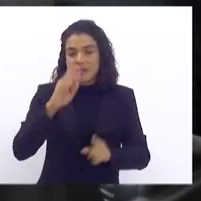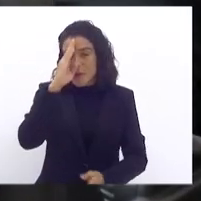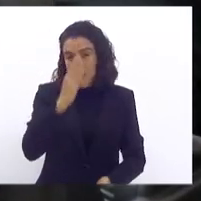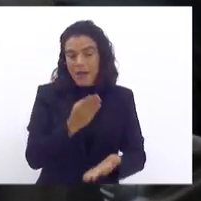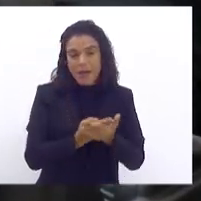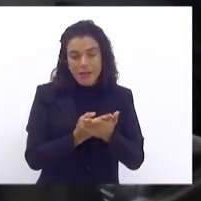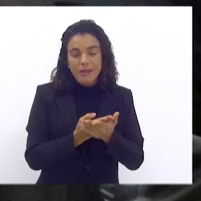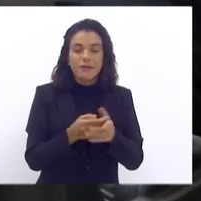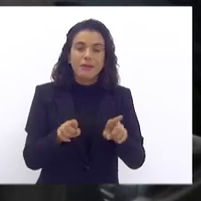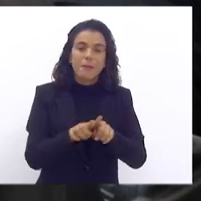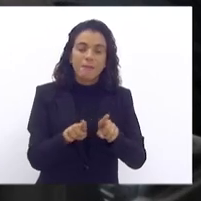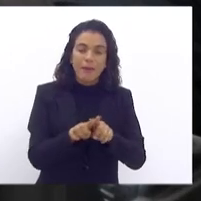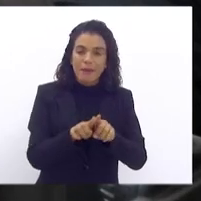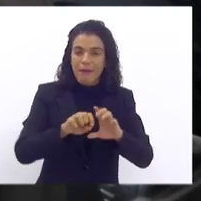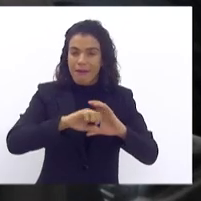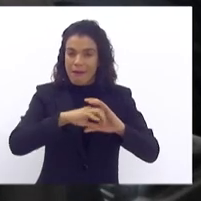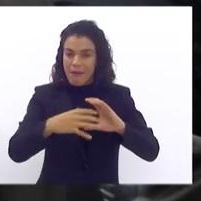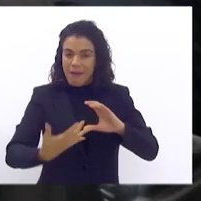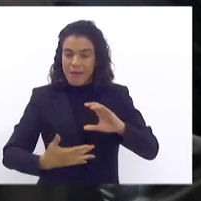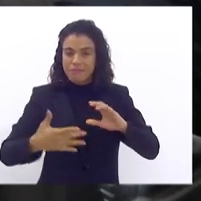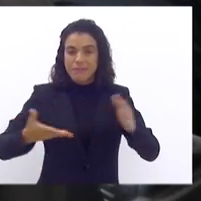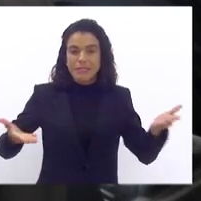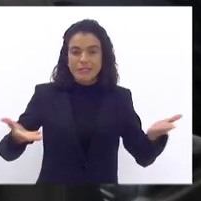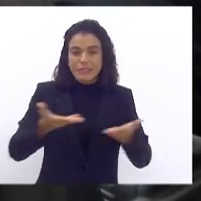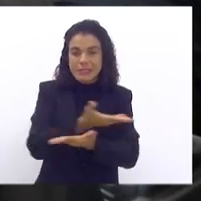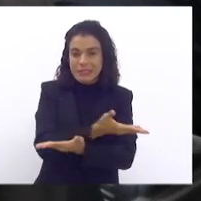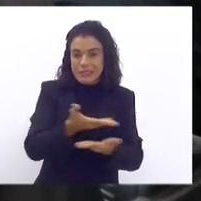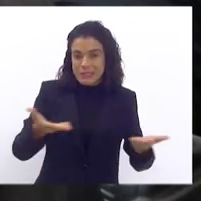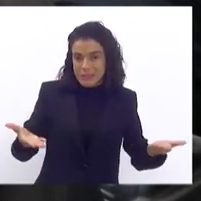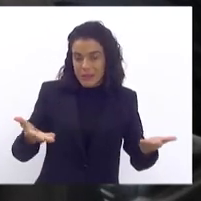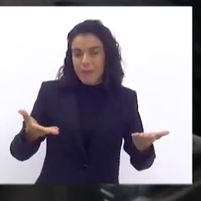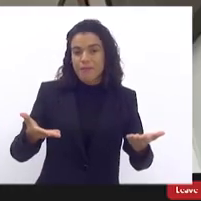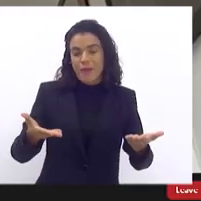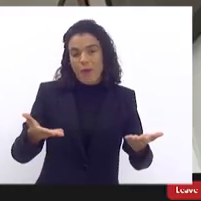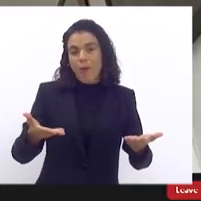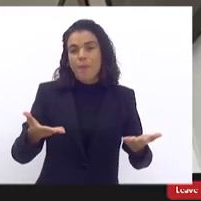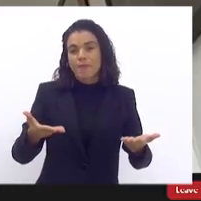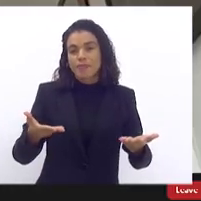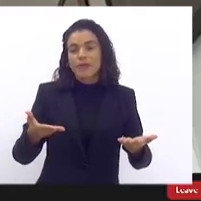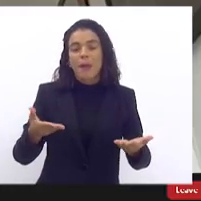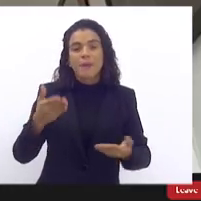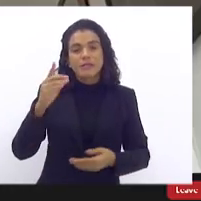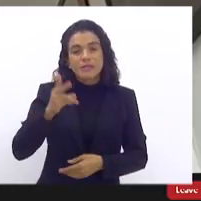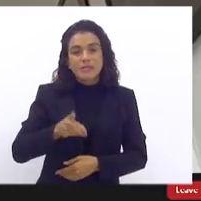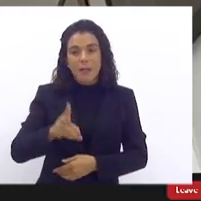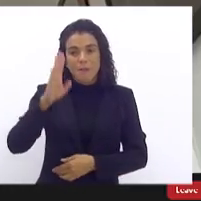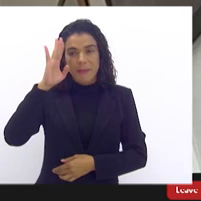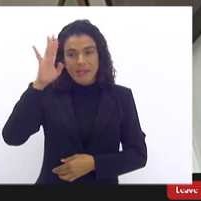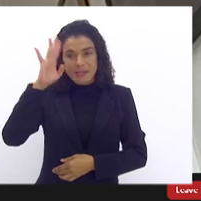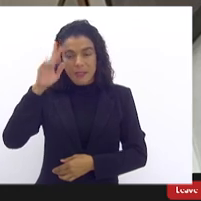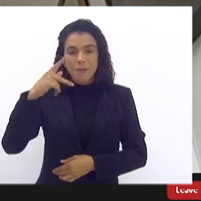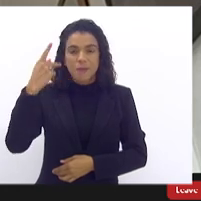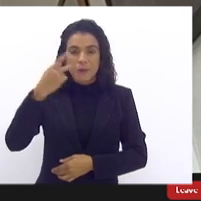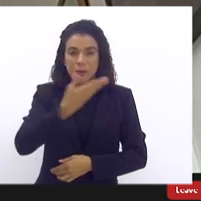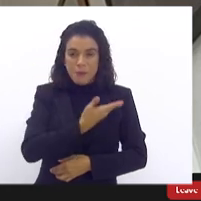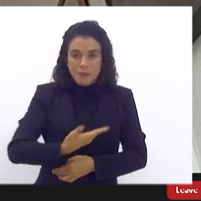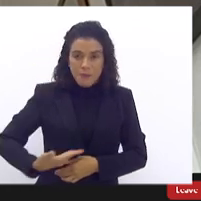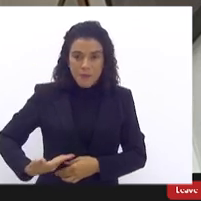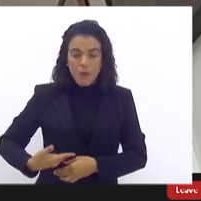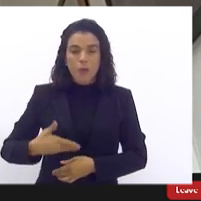que esse caráter também interseccional da violência seja fundamental, sempre pensando as políticas públicas de